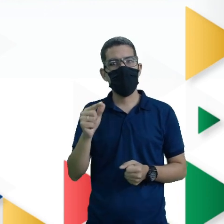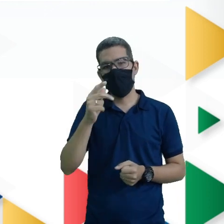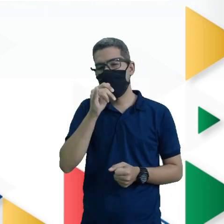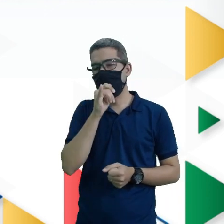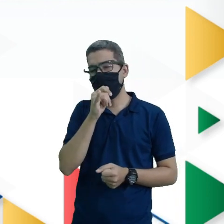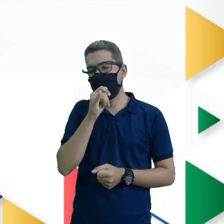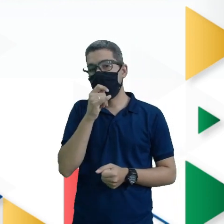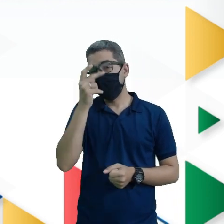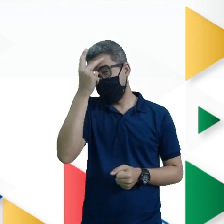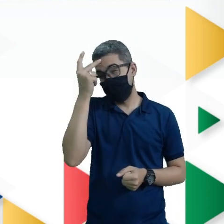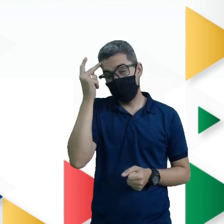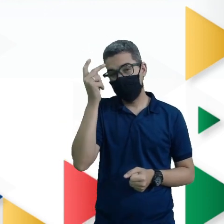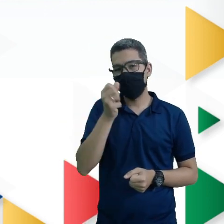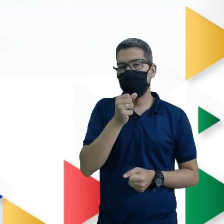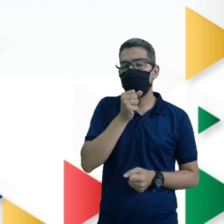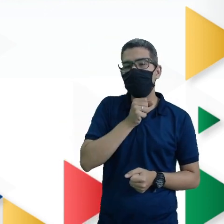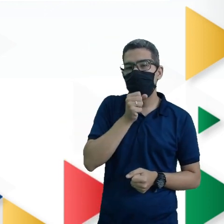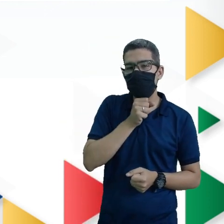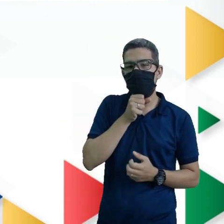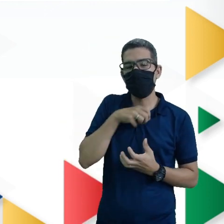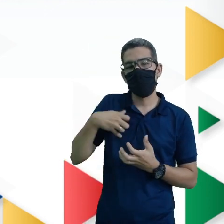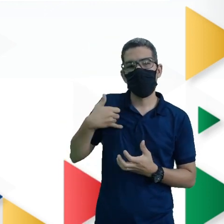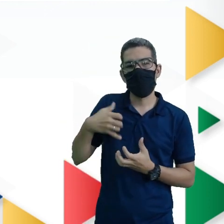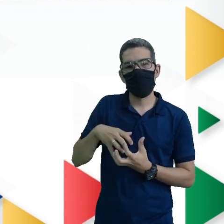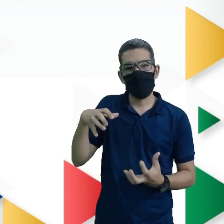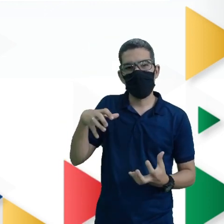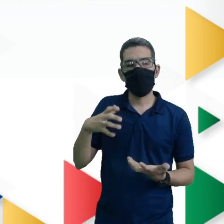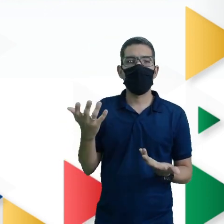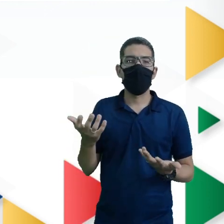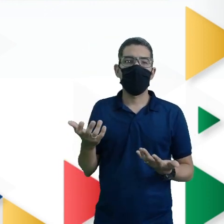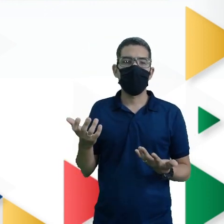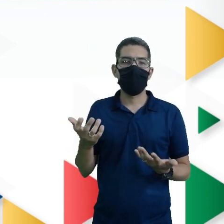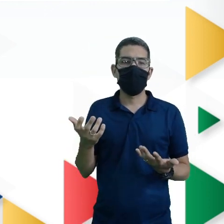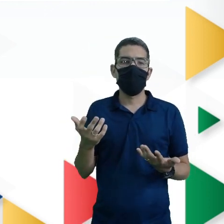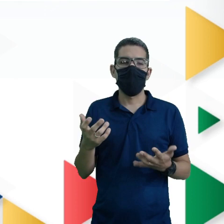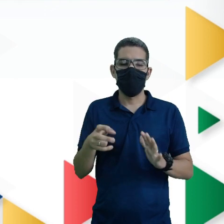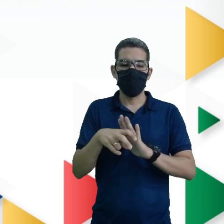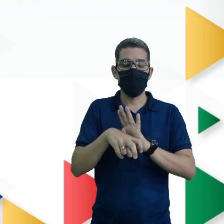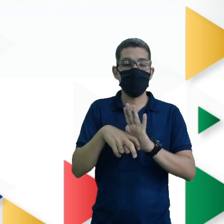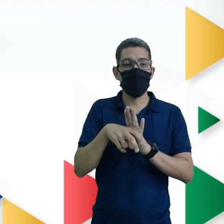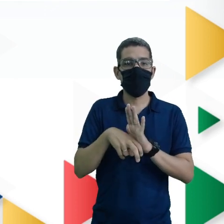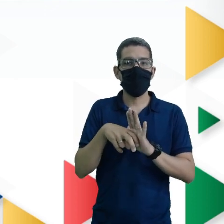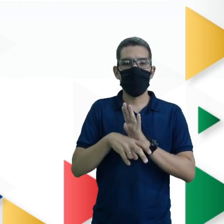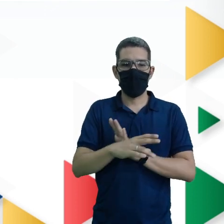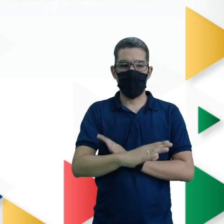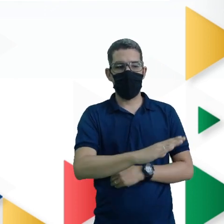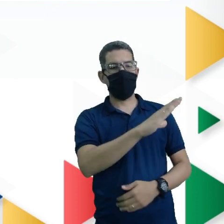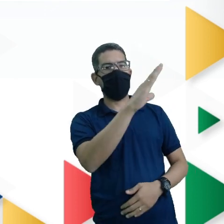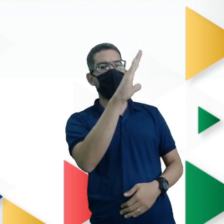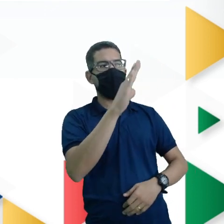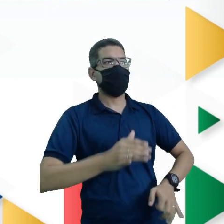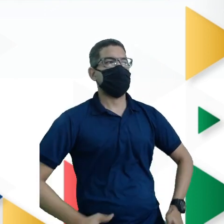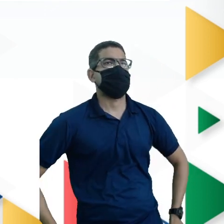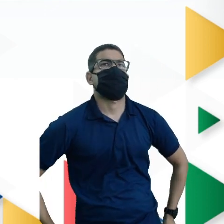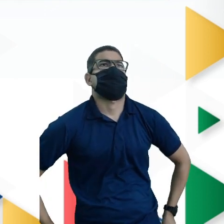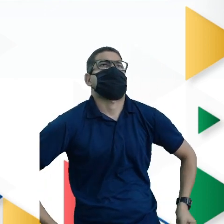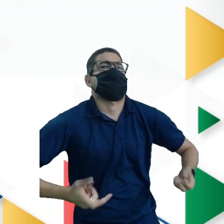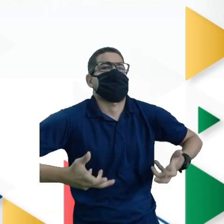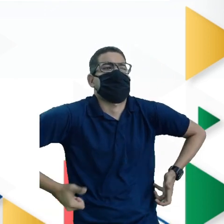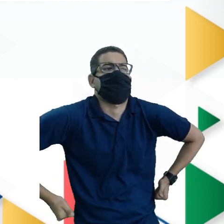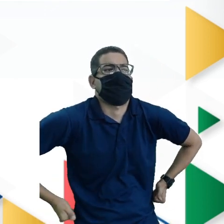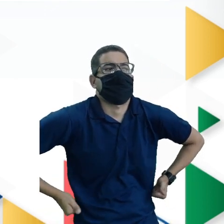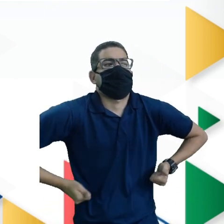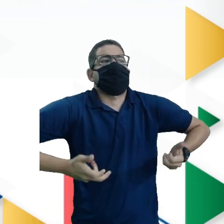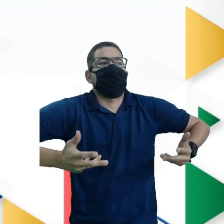pessoas idosas, de melhor idade, cadeirantes, precisam de uma rampa mais suave. Mas qual é a altura da rampa ideal para